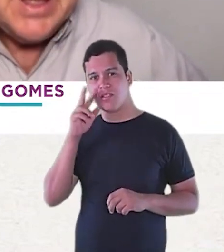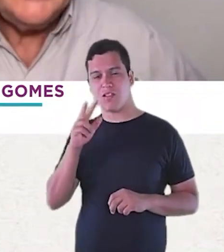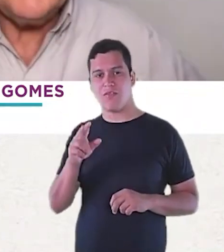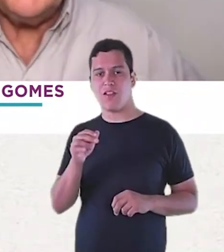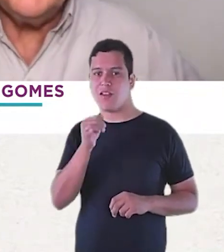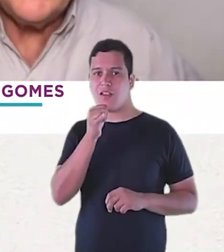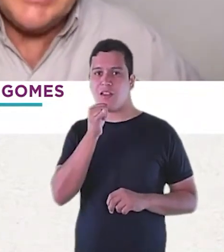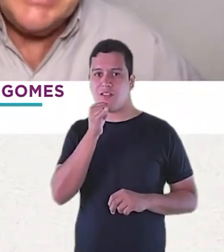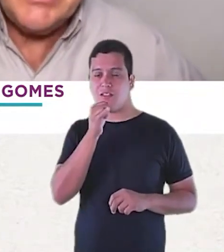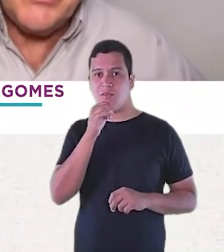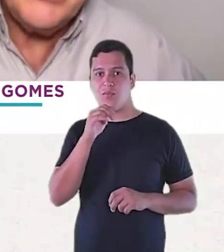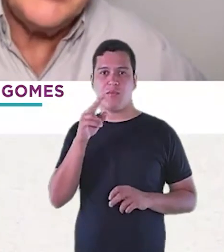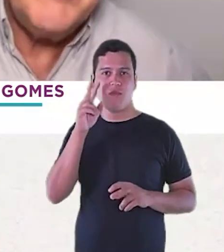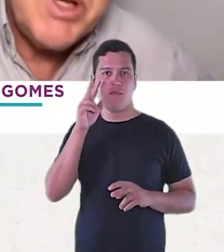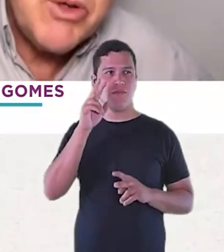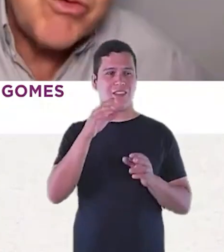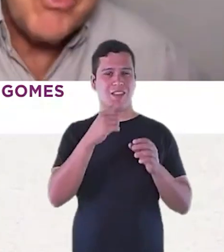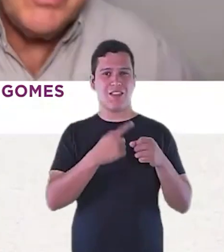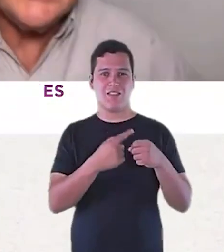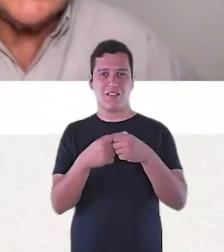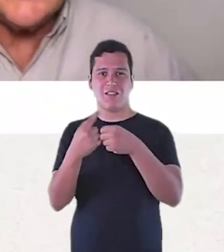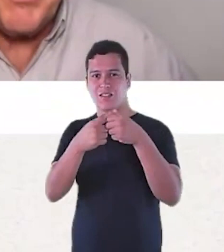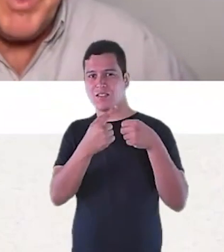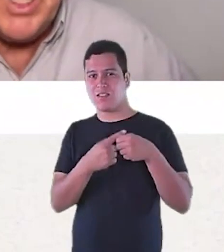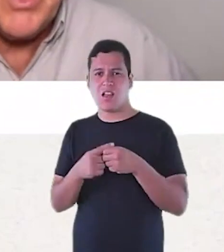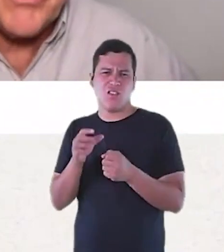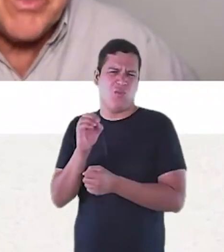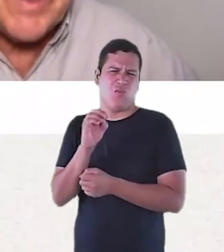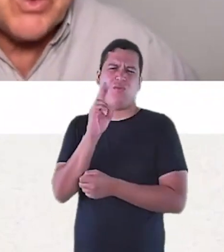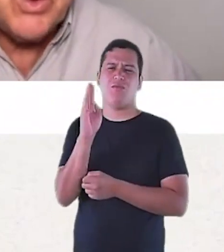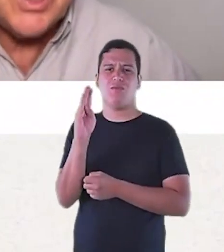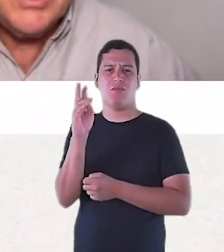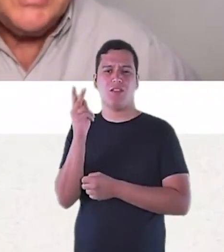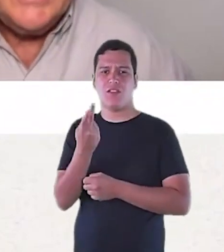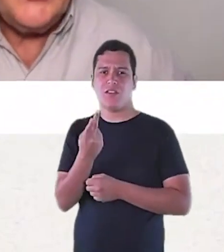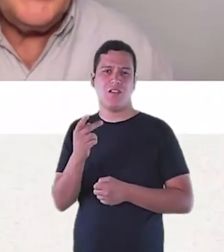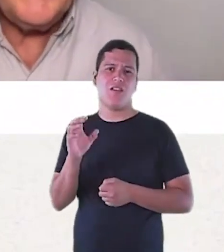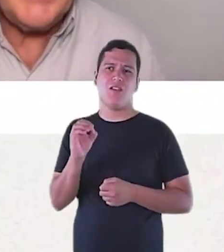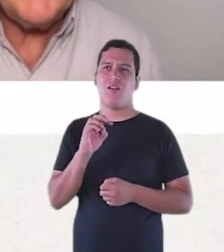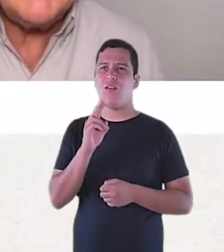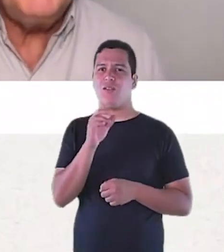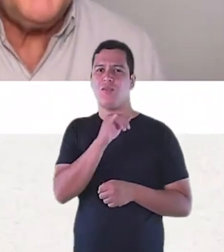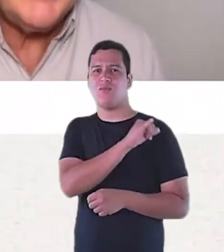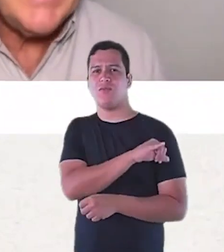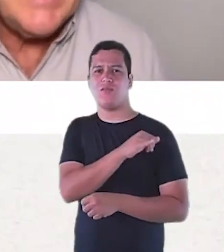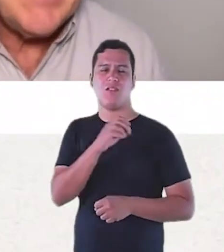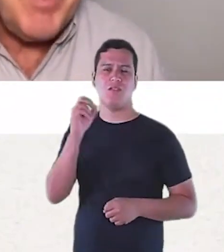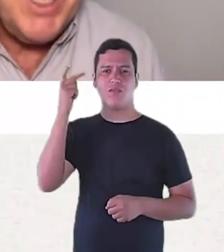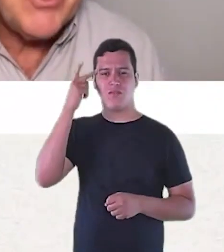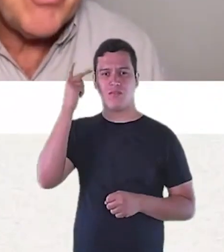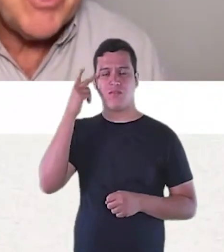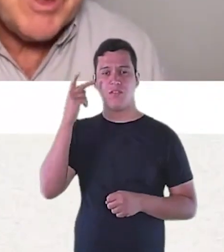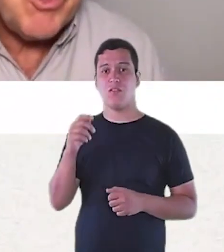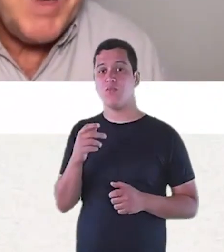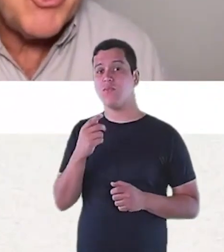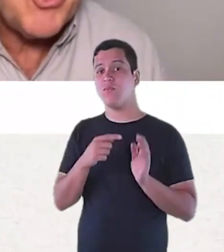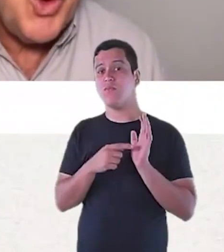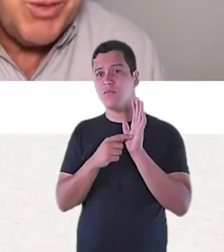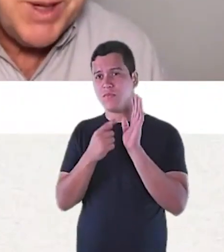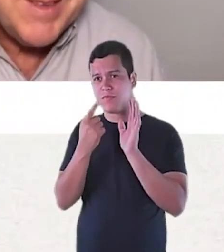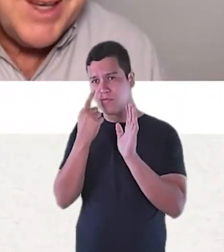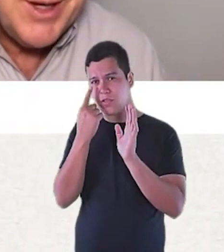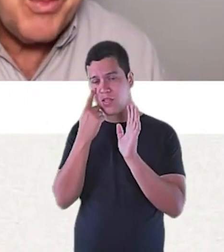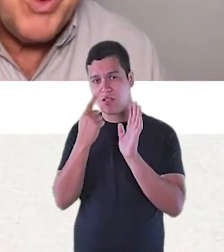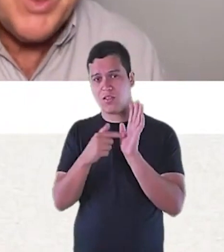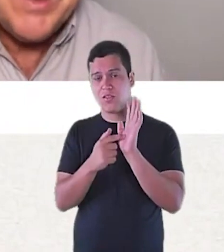brasileira, né? Vai ao Rio de Janeiro, ou aí Belo Horizonte, São Paulo, Salvador, e observa quem mora naqueles bairros, chamados